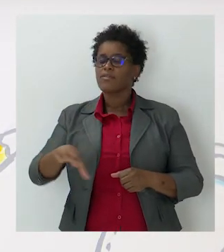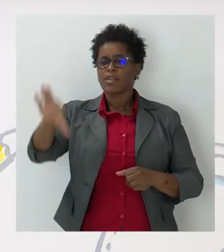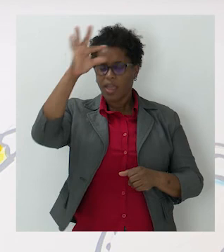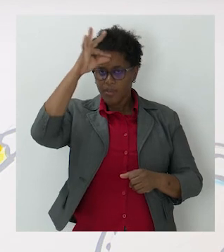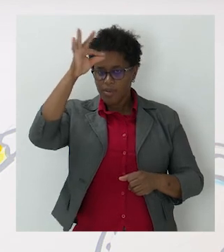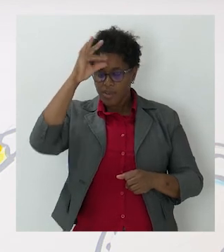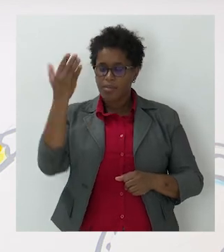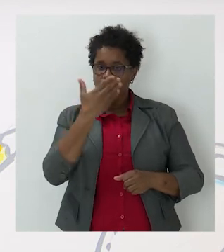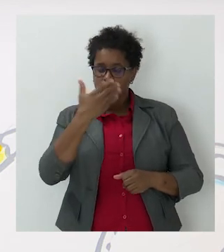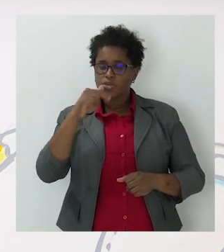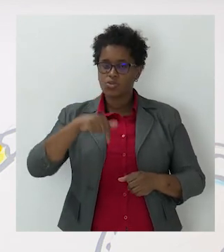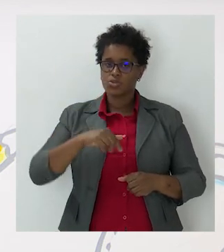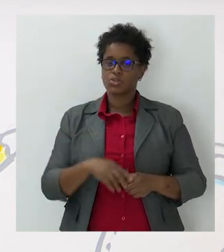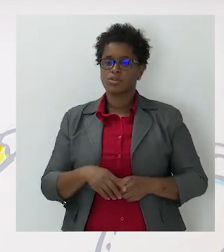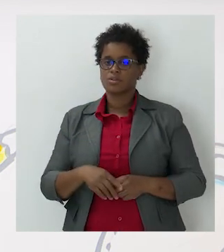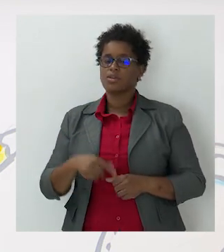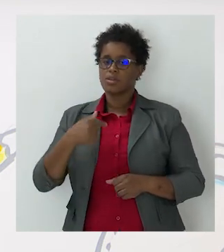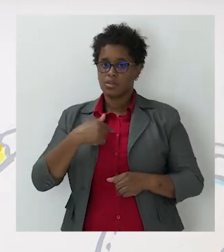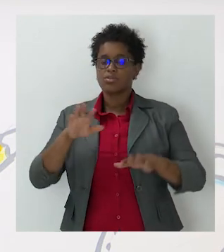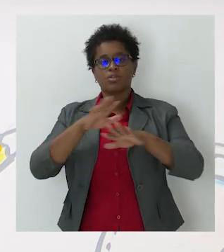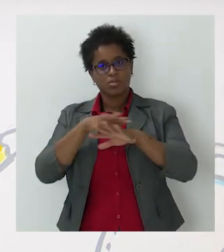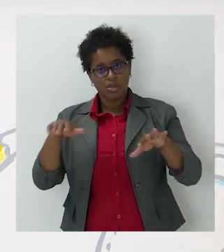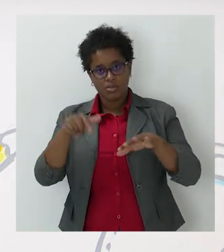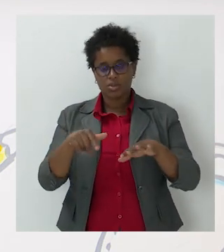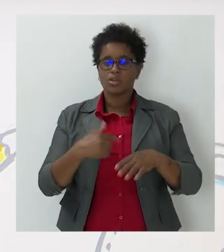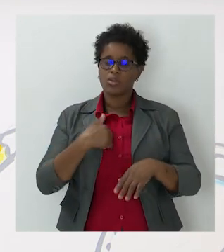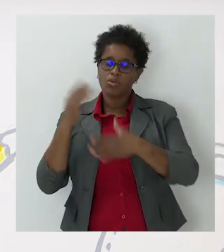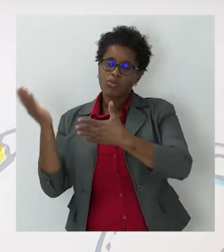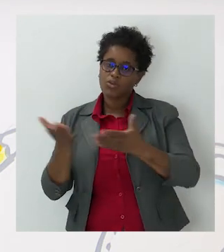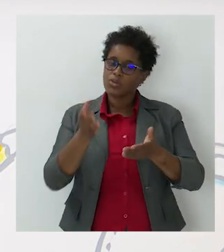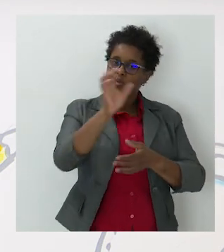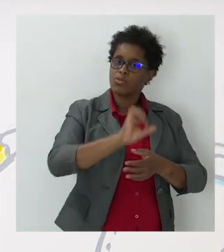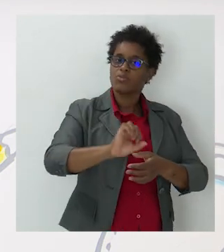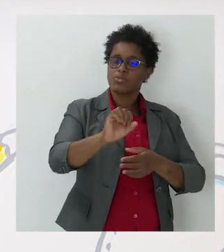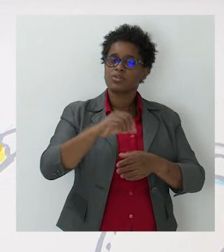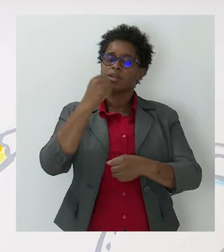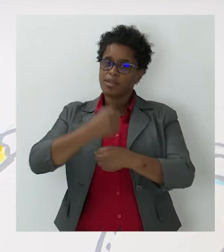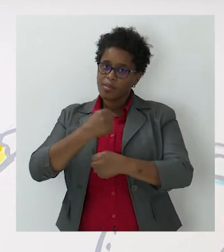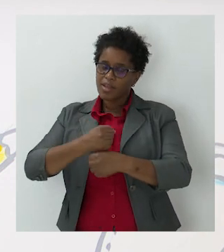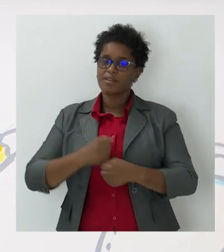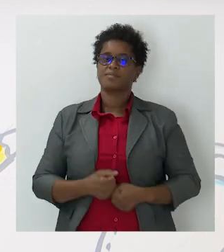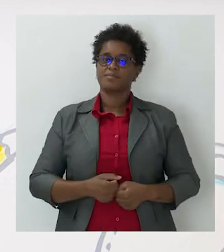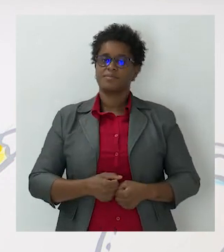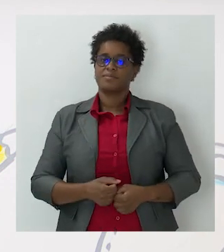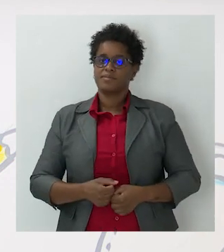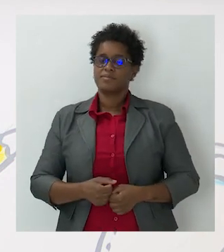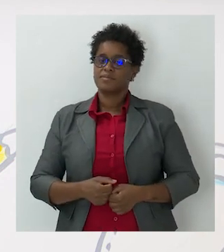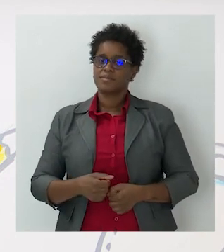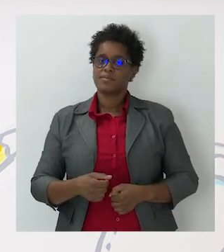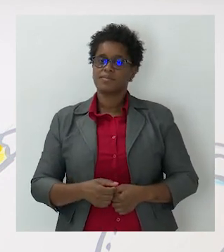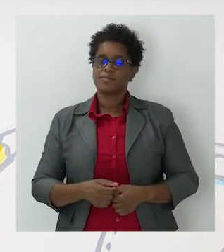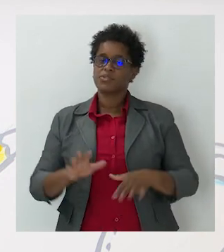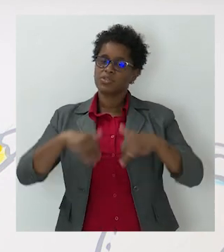reter para a aula de hoje. Posto isso, convido-vos a exercitar com